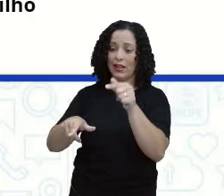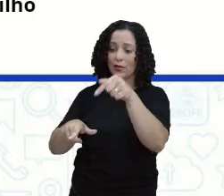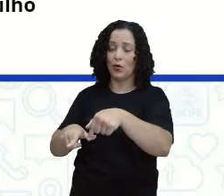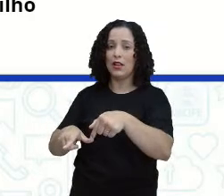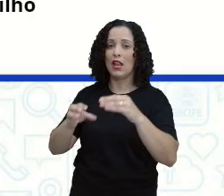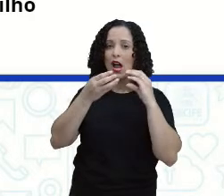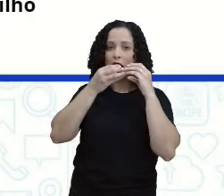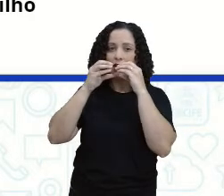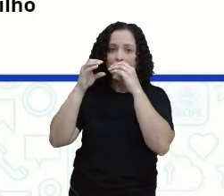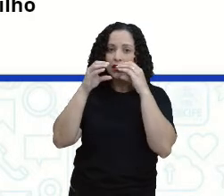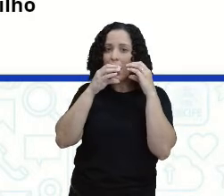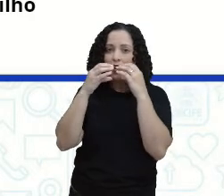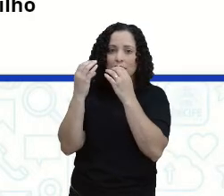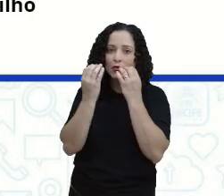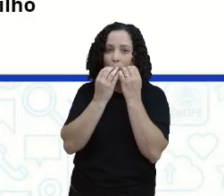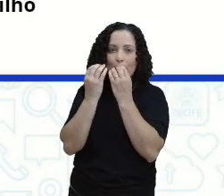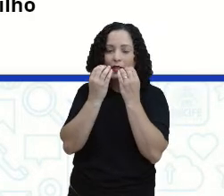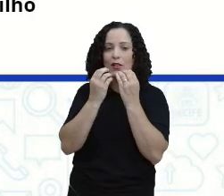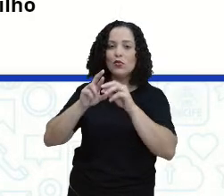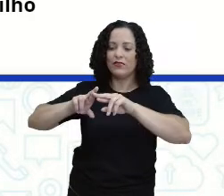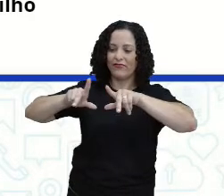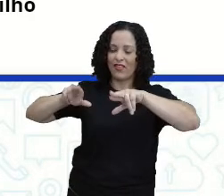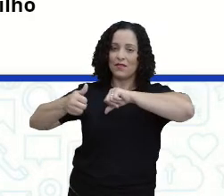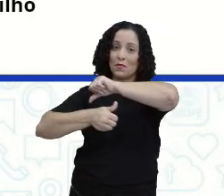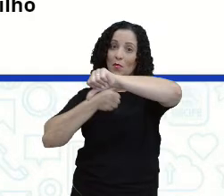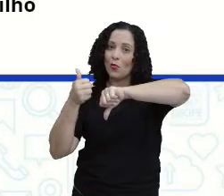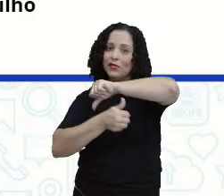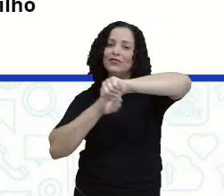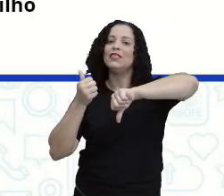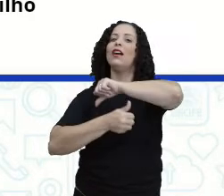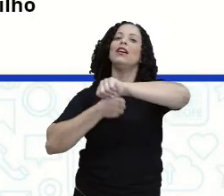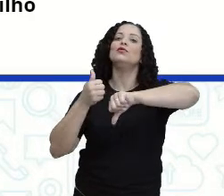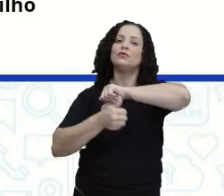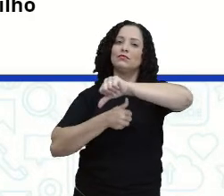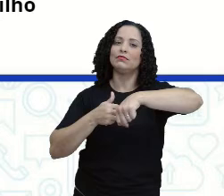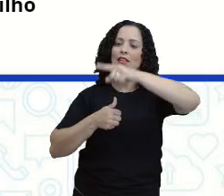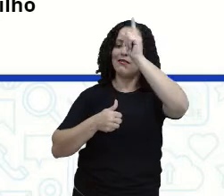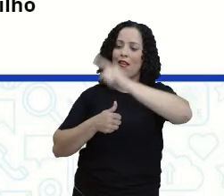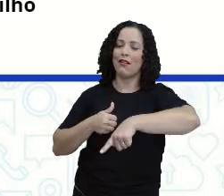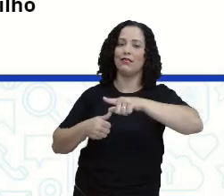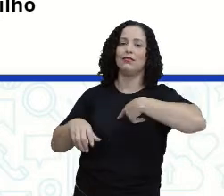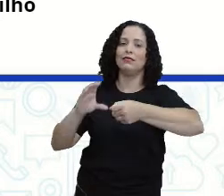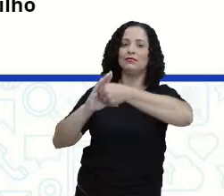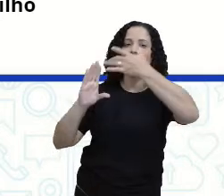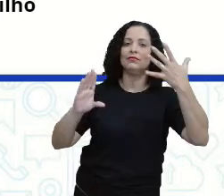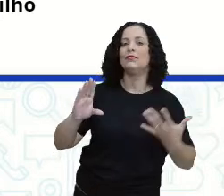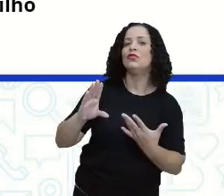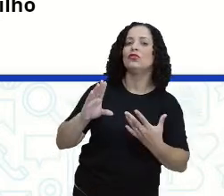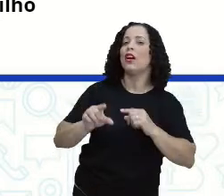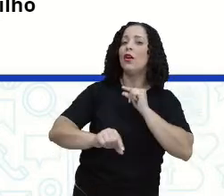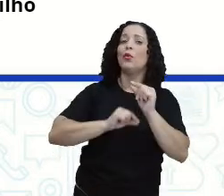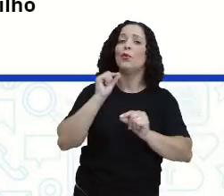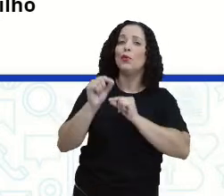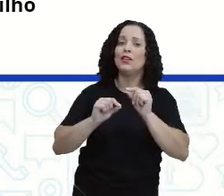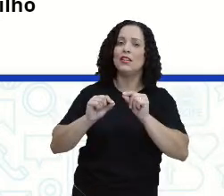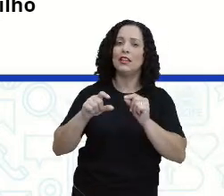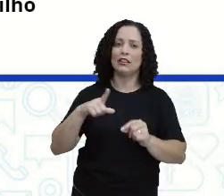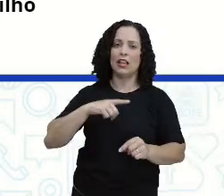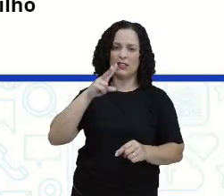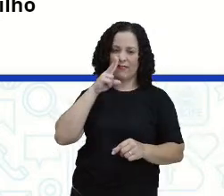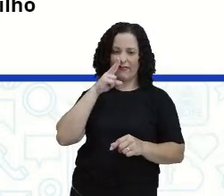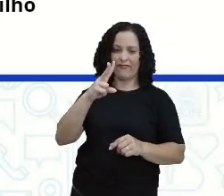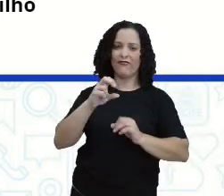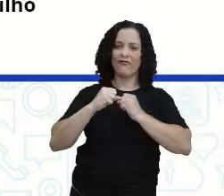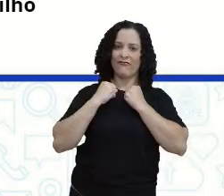milho geneticamente modificado aí. E no nosso exemplo, né, a característica seria essa resistência